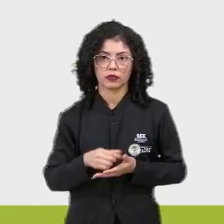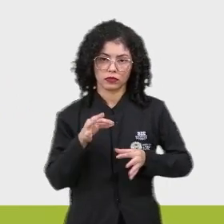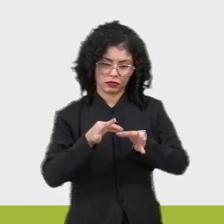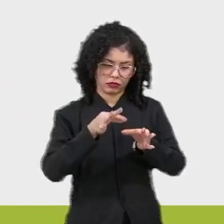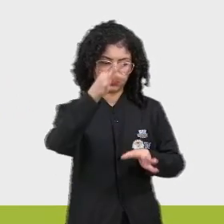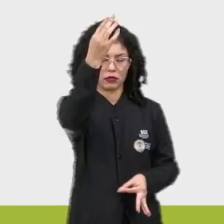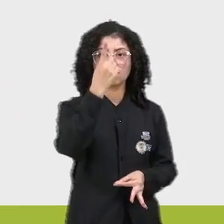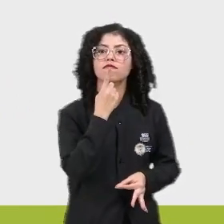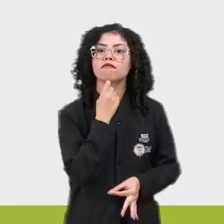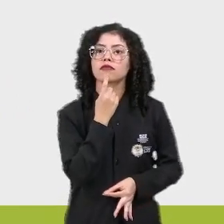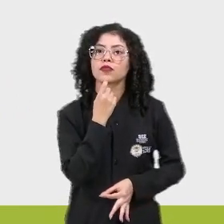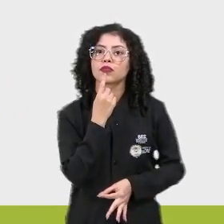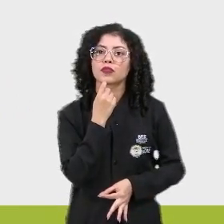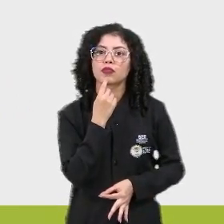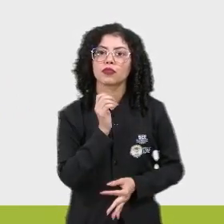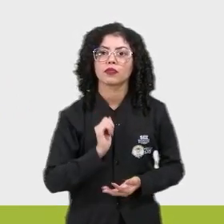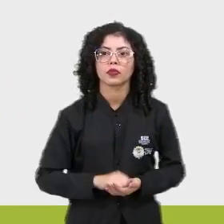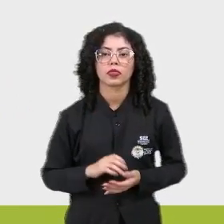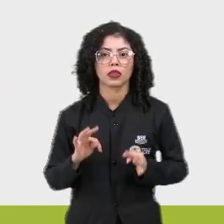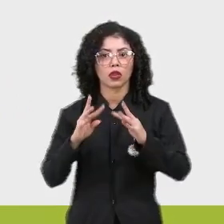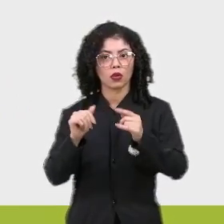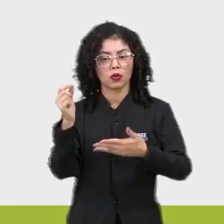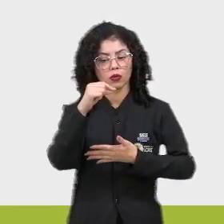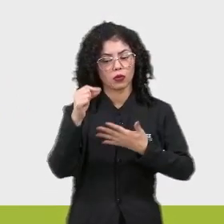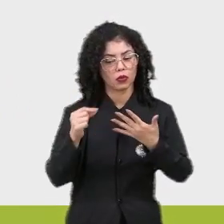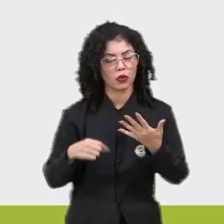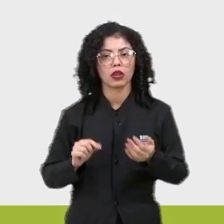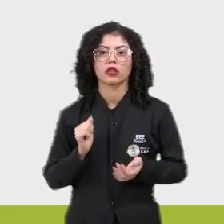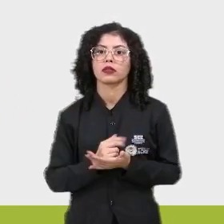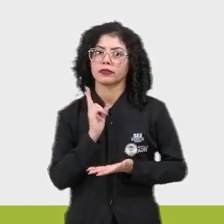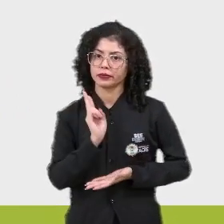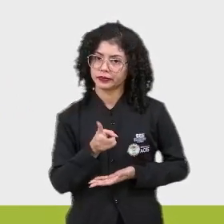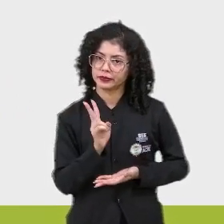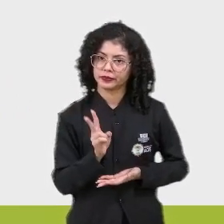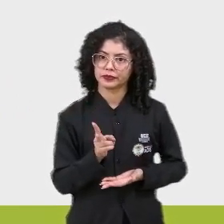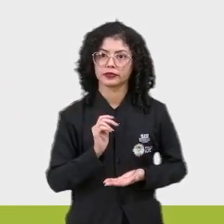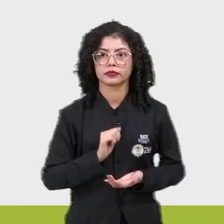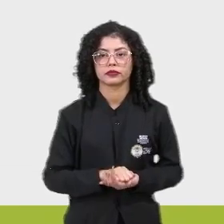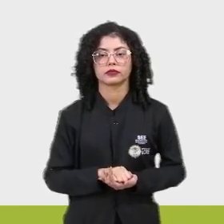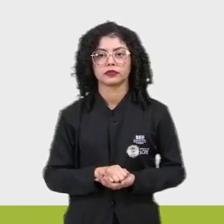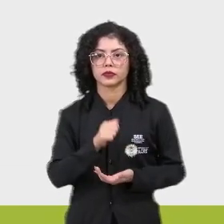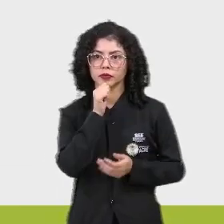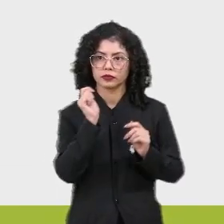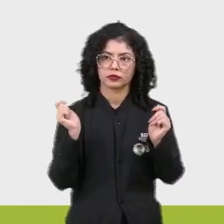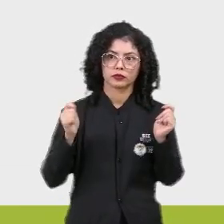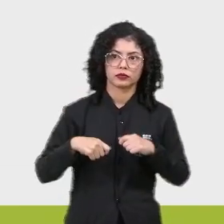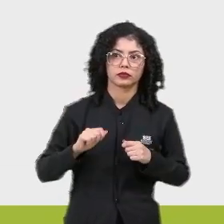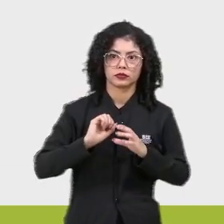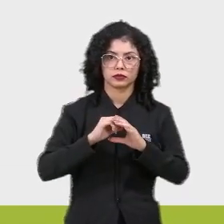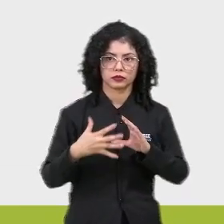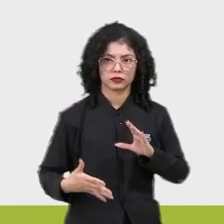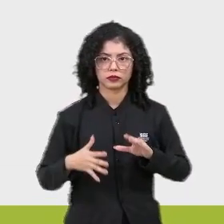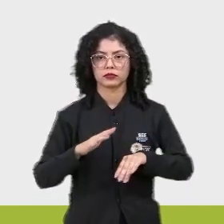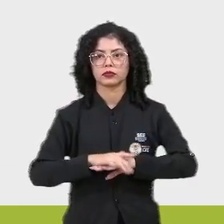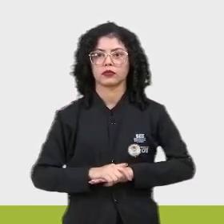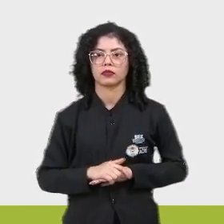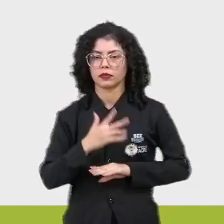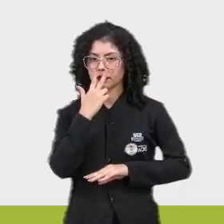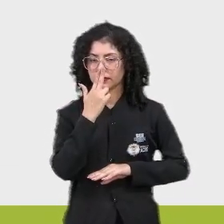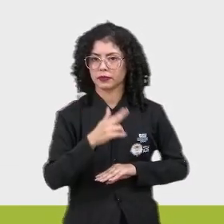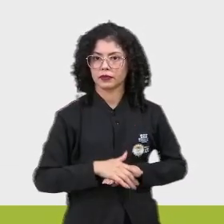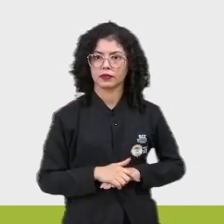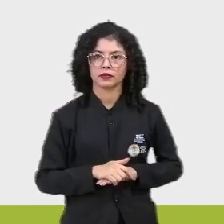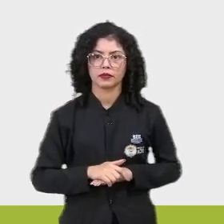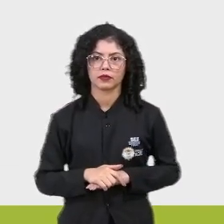linha na cor vermelha, todos os elementos que estavam naquela mesma linha, eles possuíam características